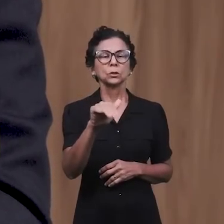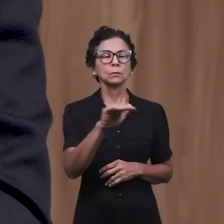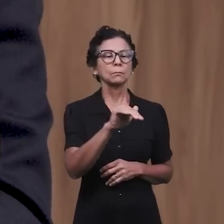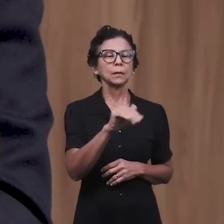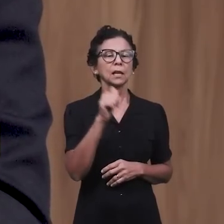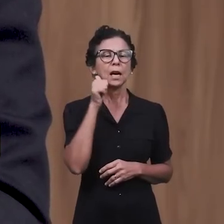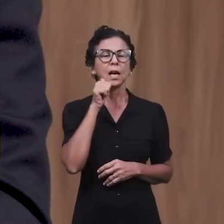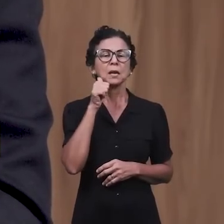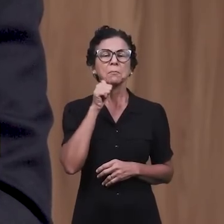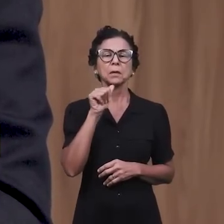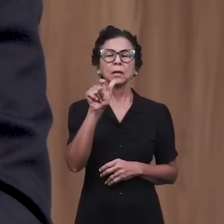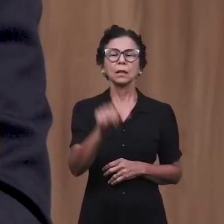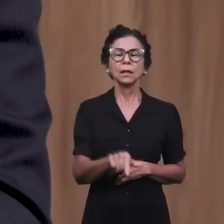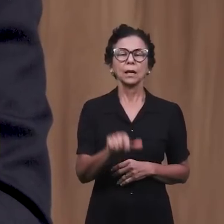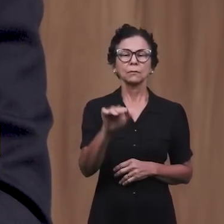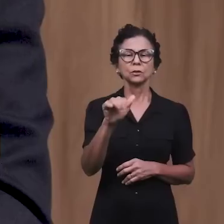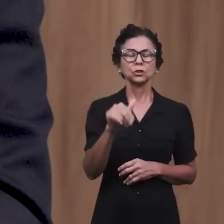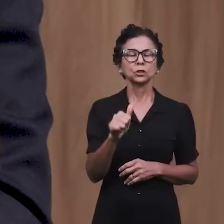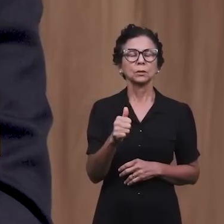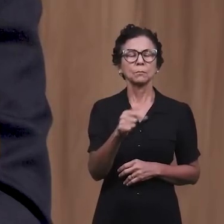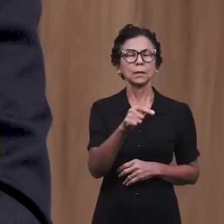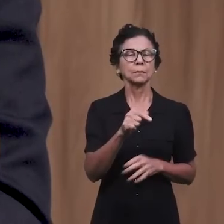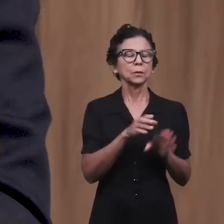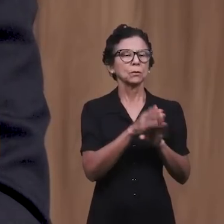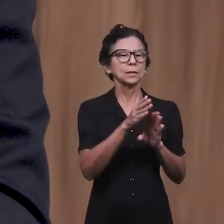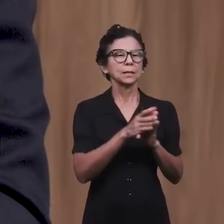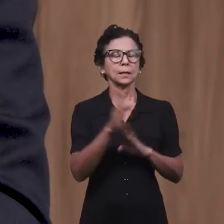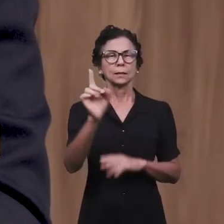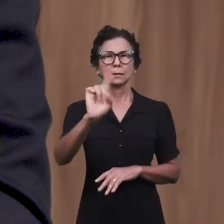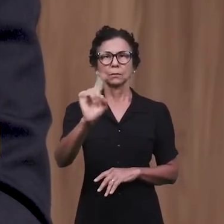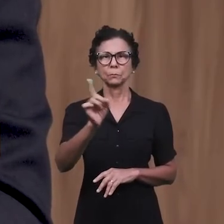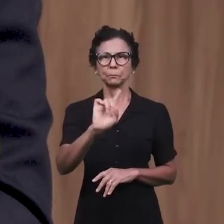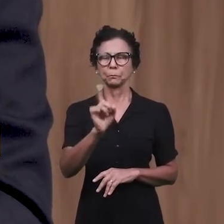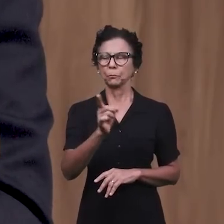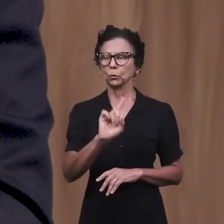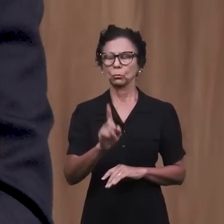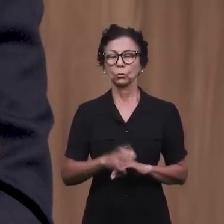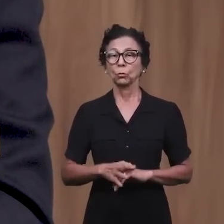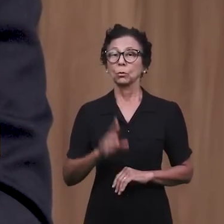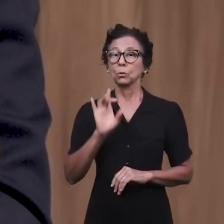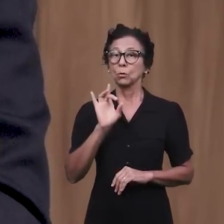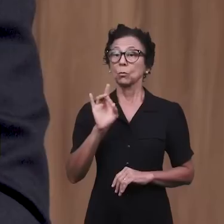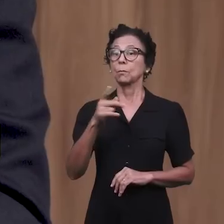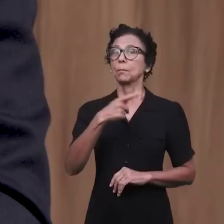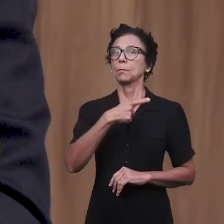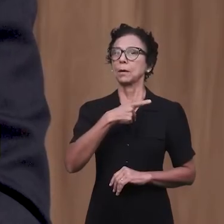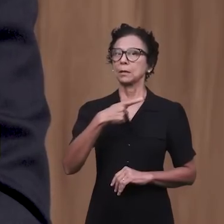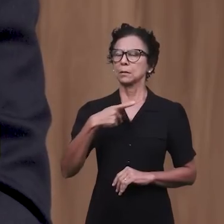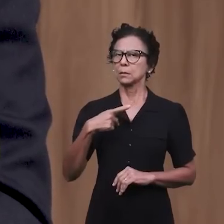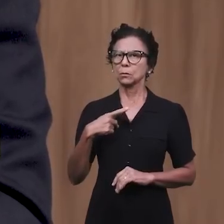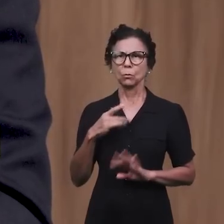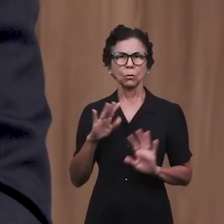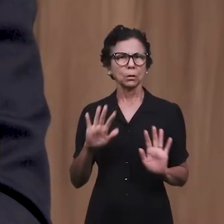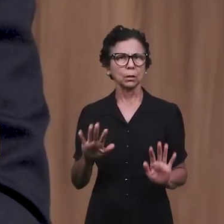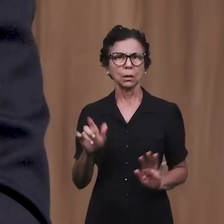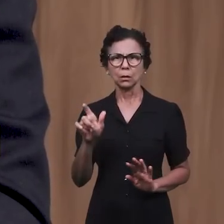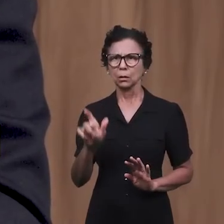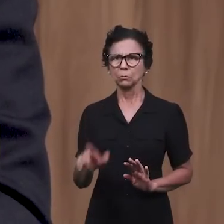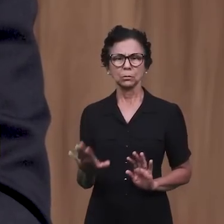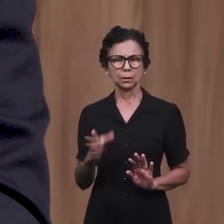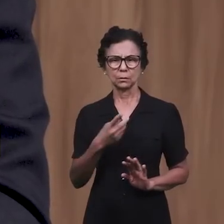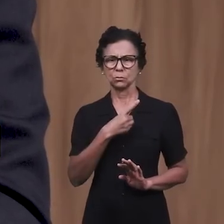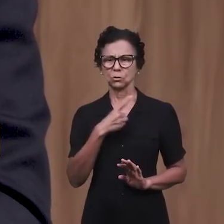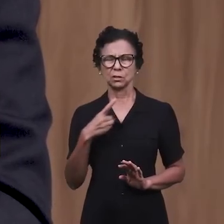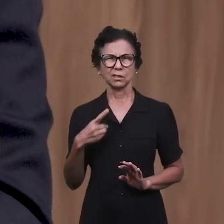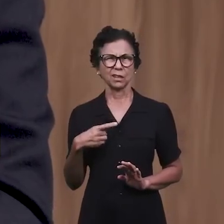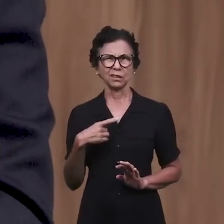fulana da igreja, ela vai te orientar. Não, quem tem que orientar é o pastor. A pessoa não quer receber a orientação de um diácono, ou de um obreiro,